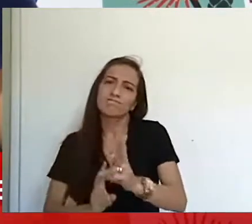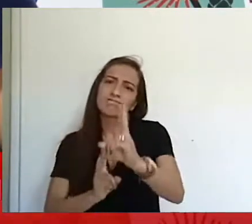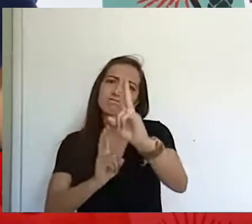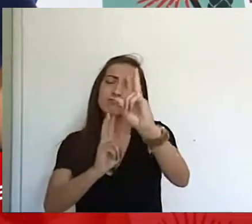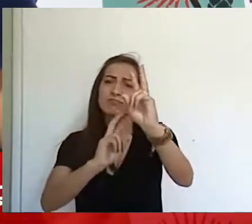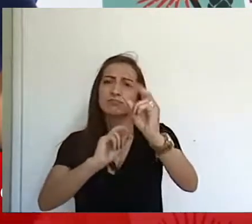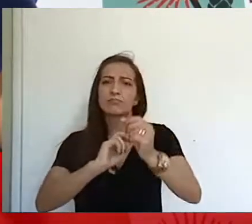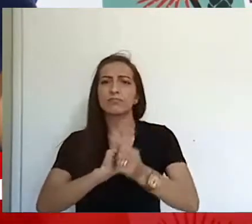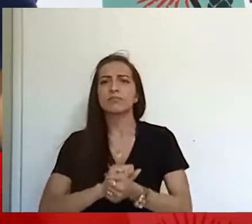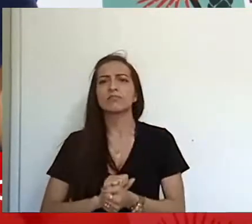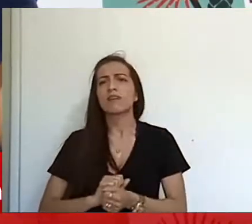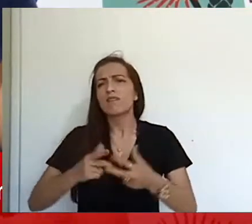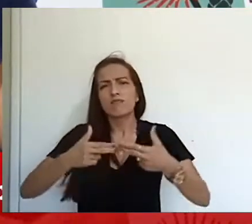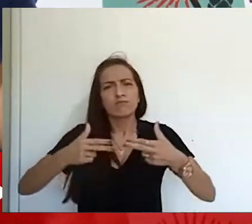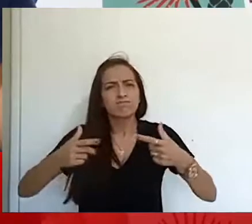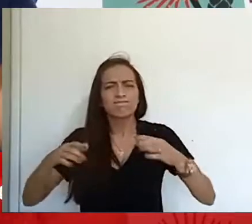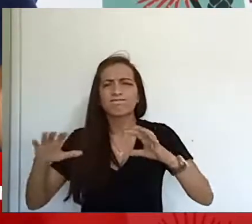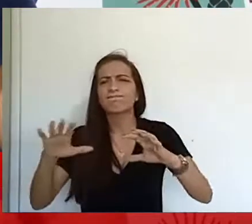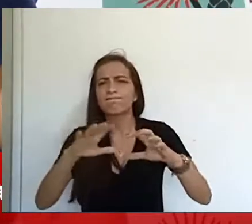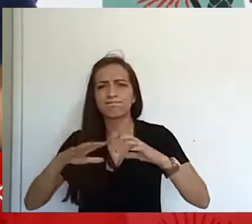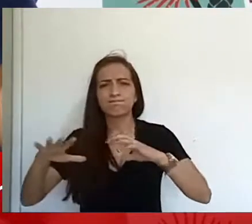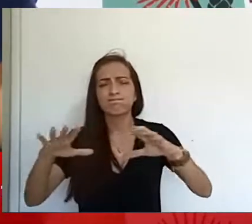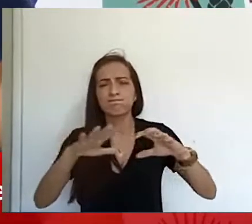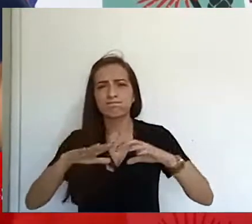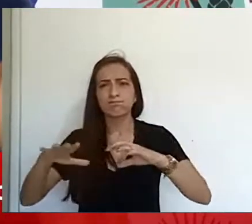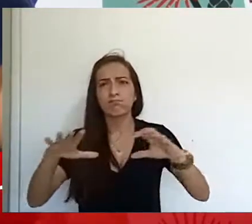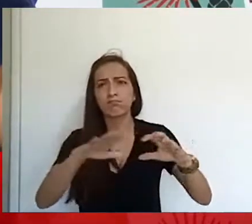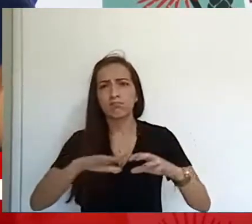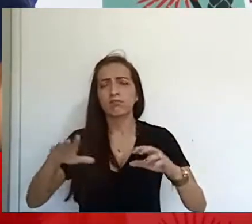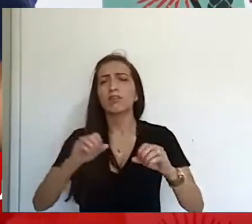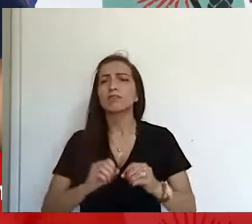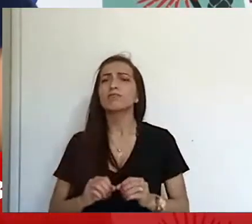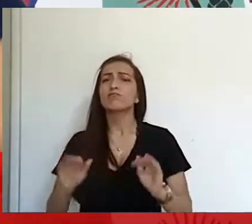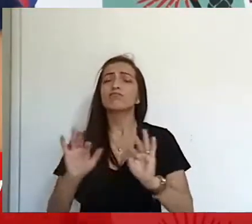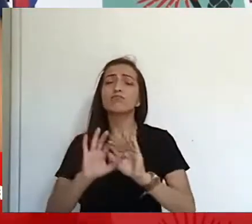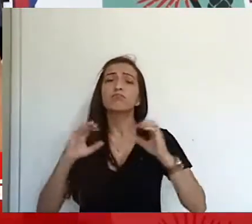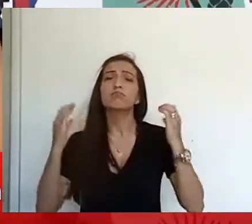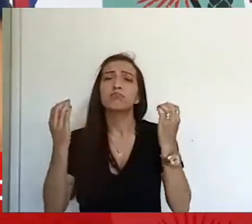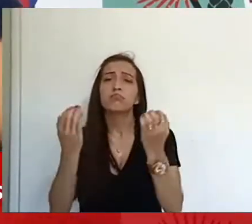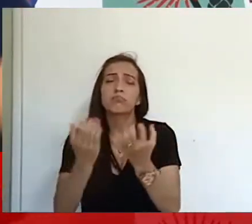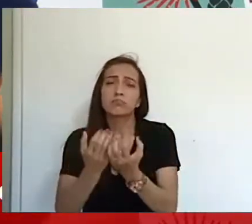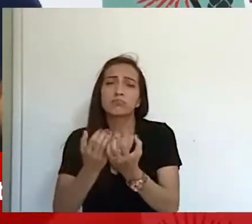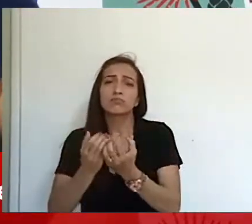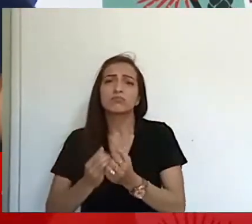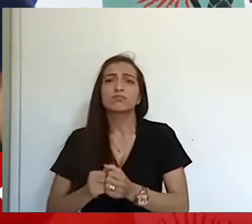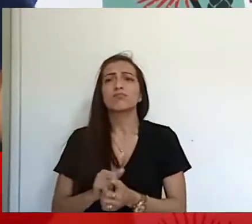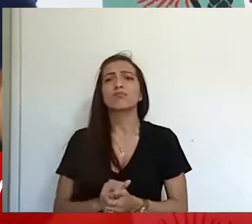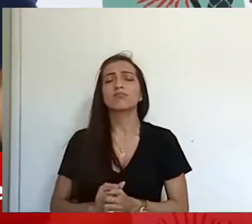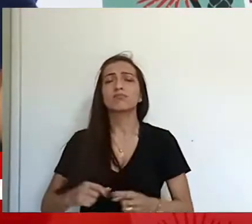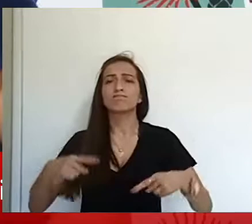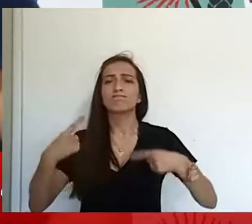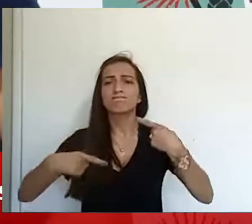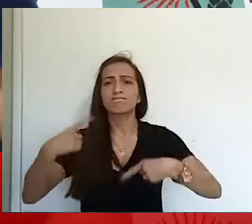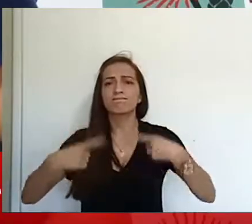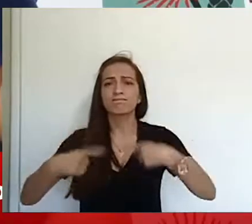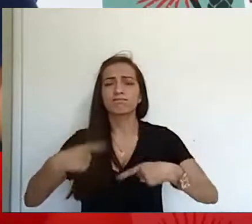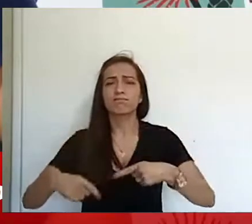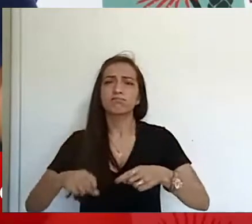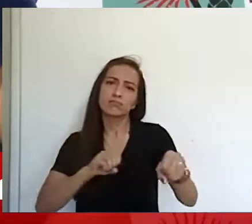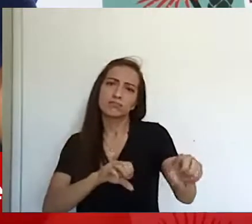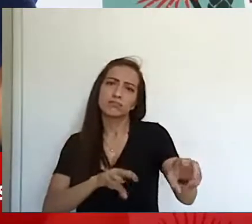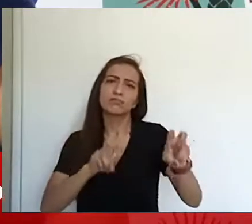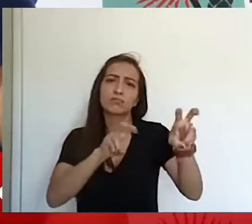vários movimentos, fóruns, coletivos lutam pela política de educação no campo, assim. Com a